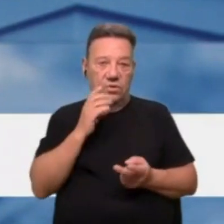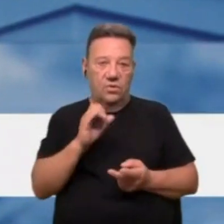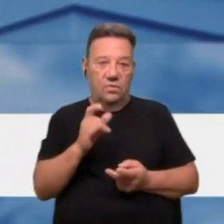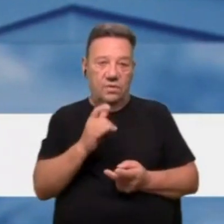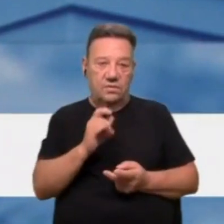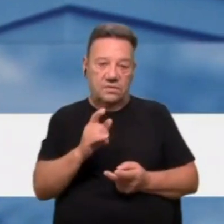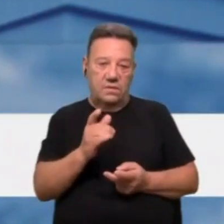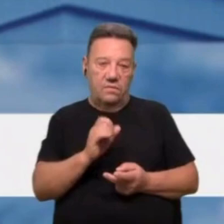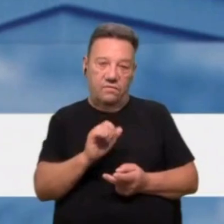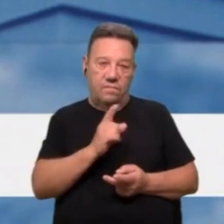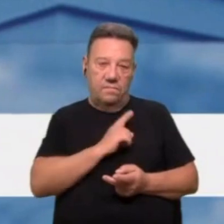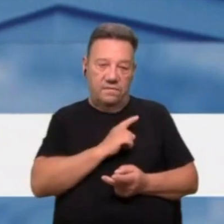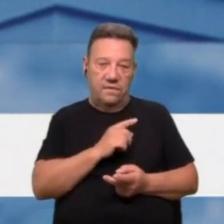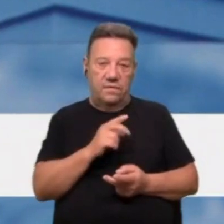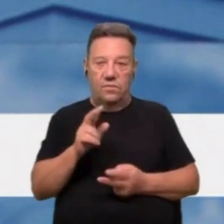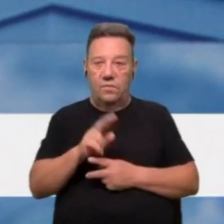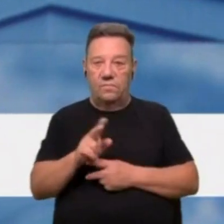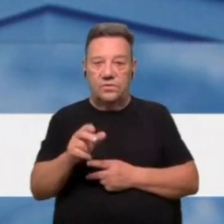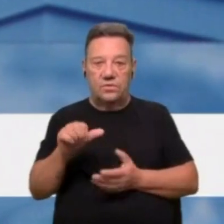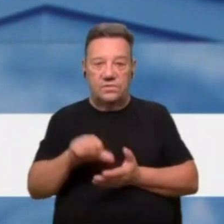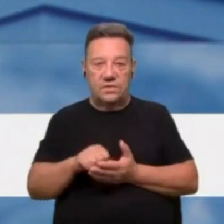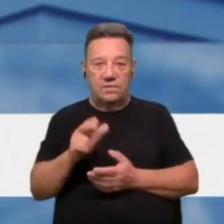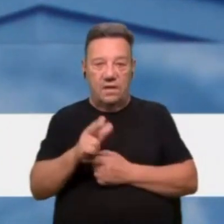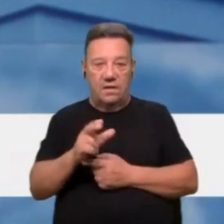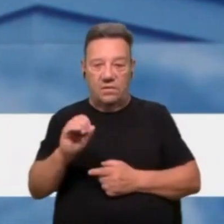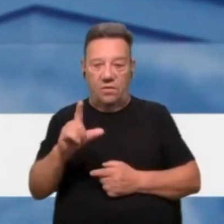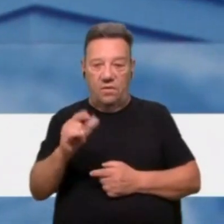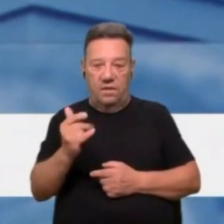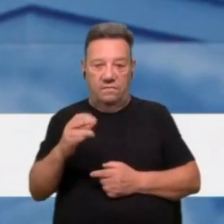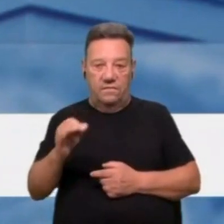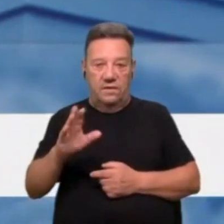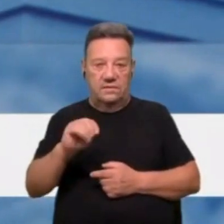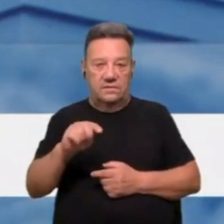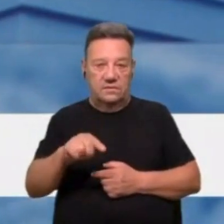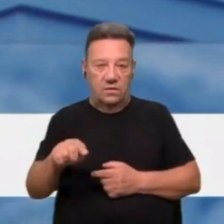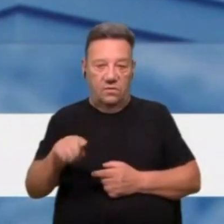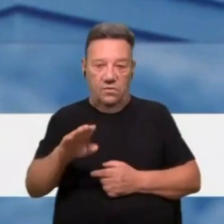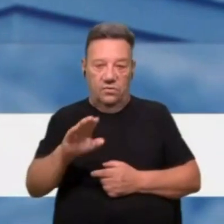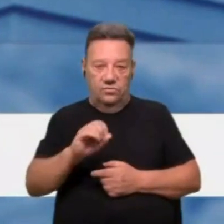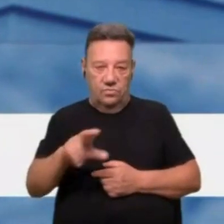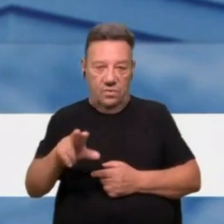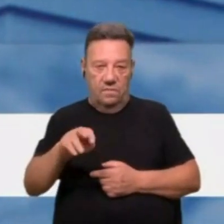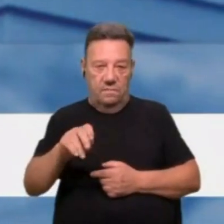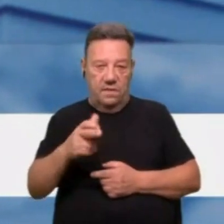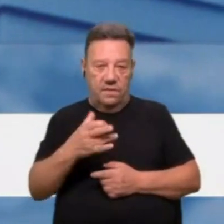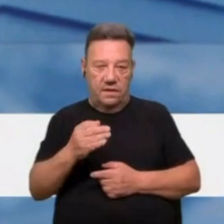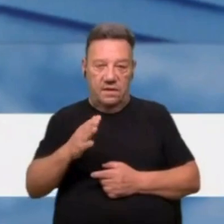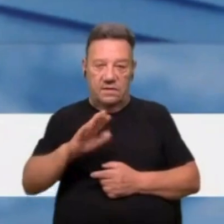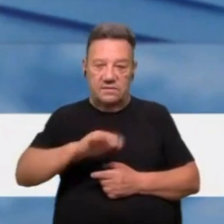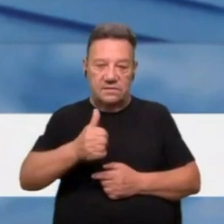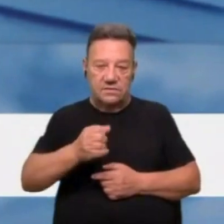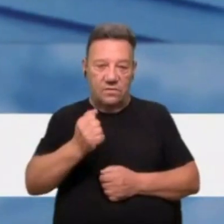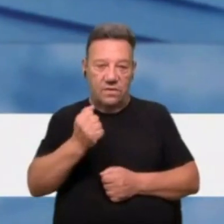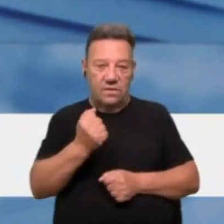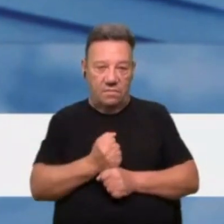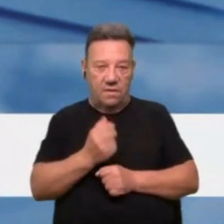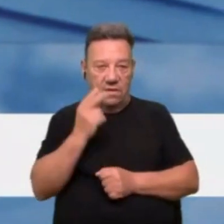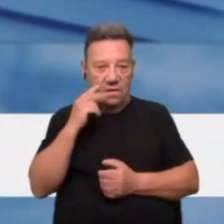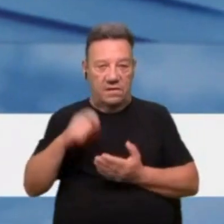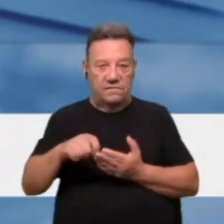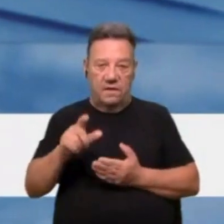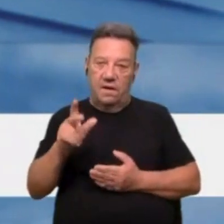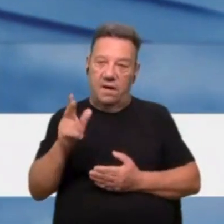colecionadores privados com o Museu e o Centro de Arte Oliva em São João da Madeira. São 150 obras classificadas como arte